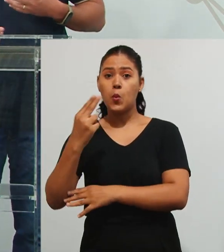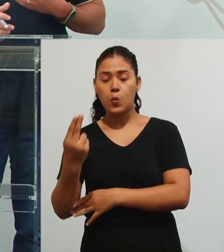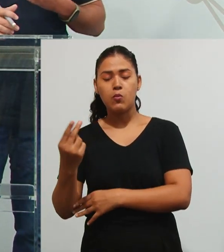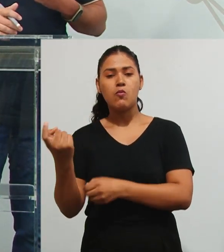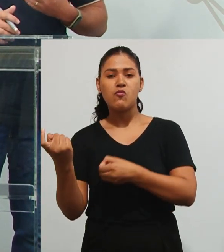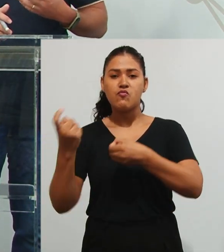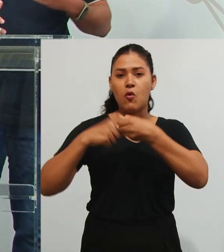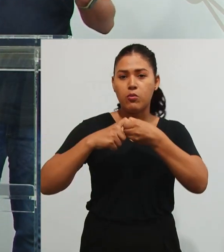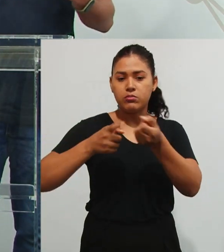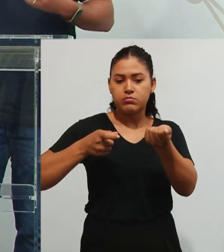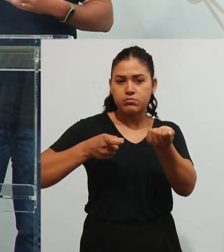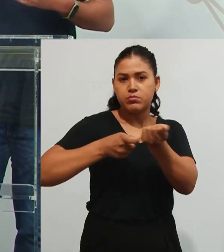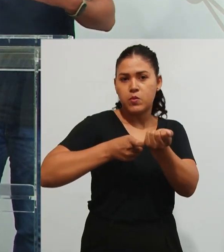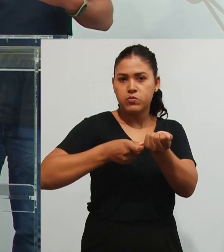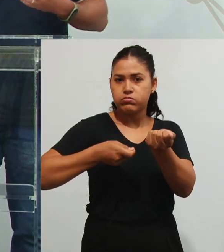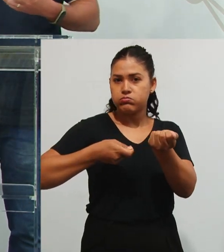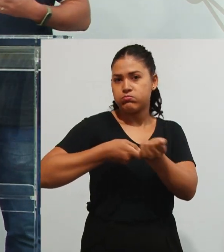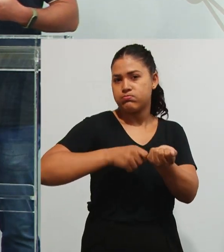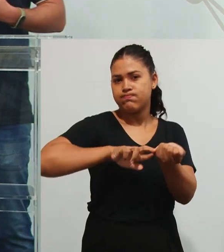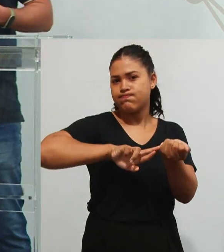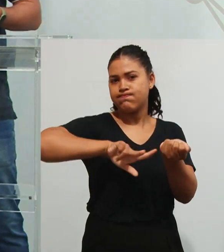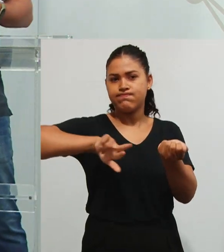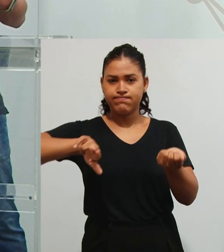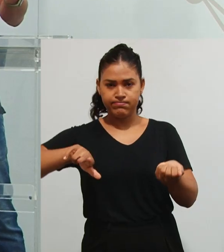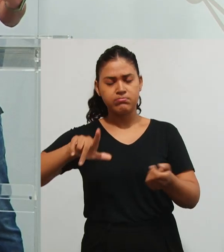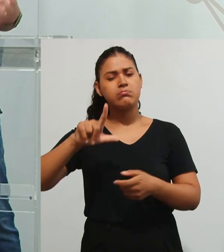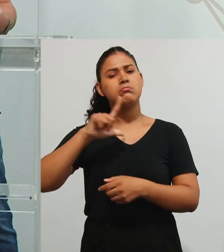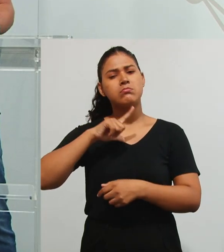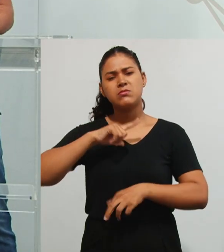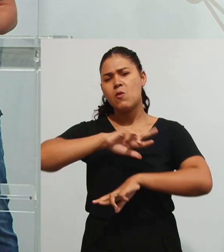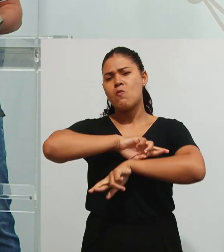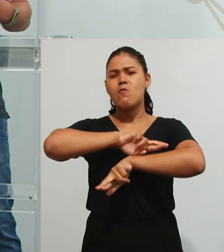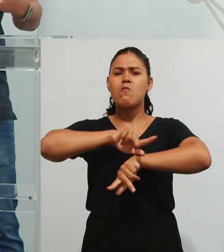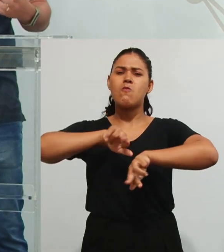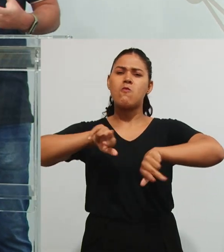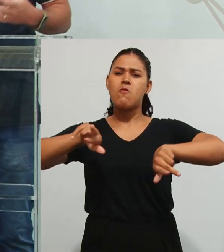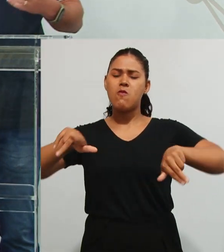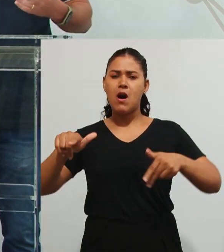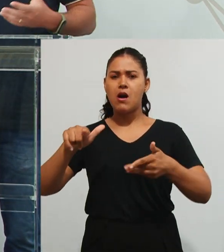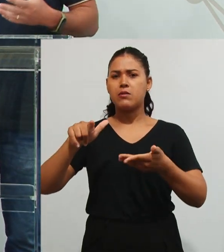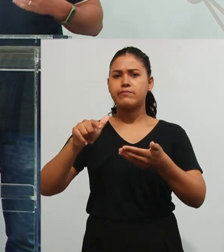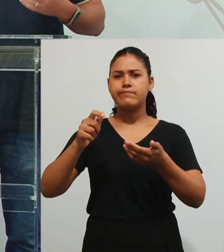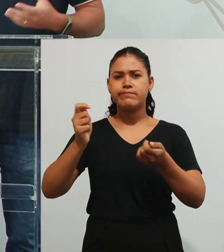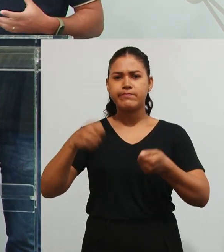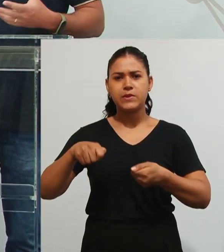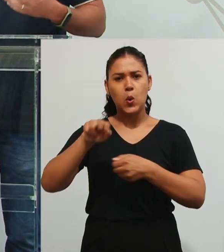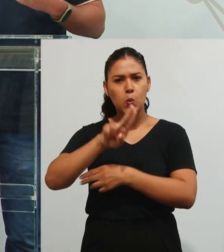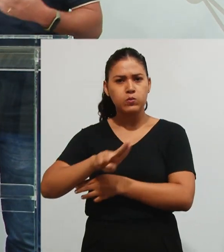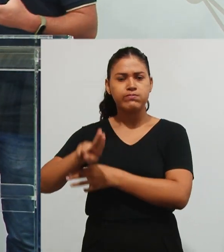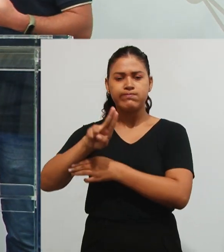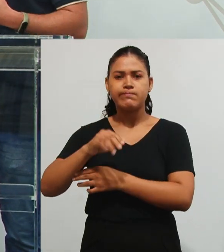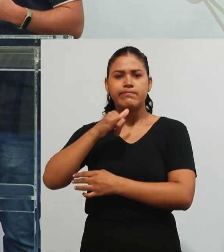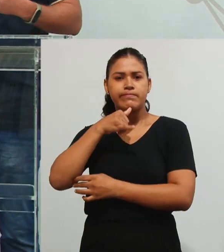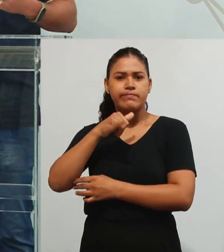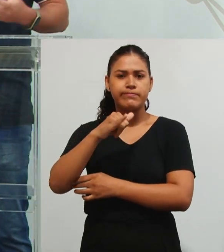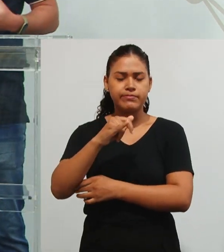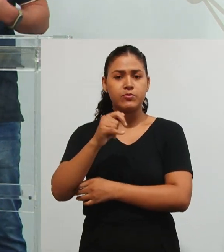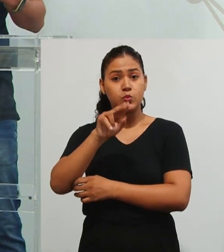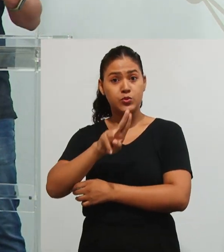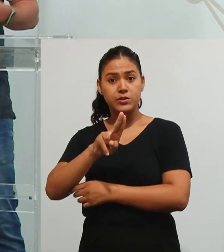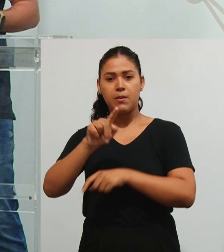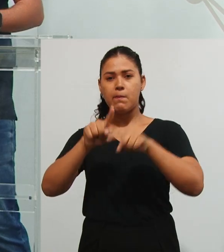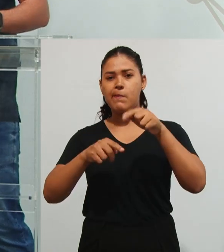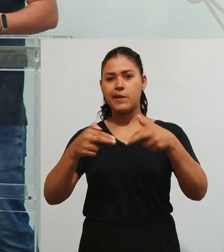algum dispositivo, tá? Então nós temos uma série de dispositivos no nosso dia a dia que possuem essa finalidade,